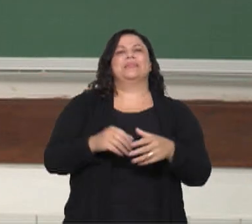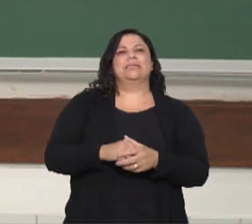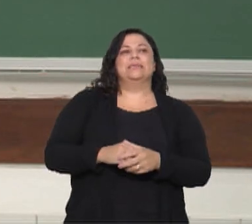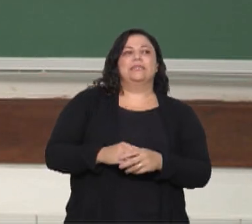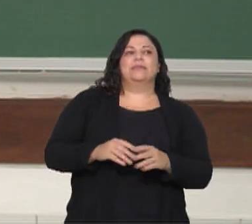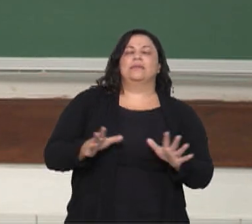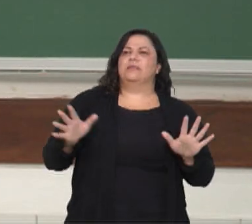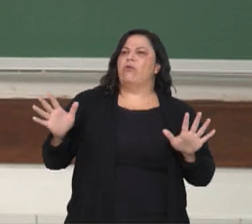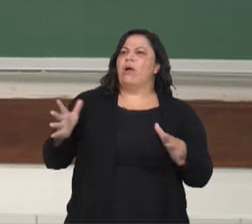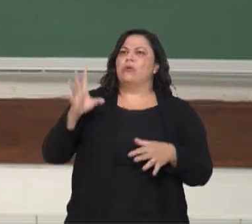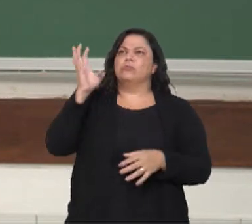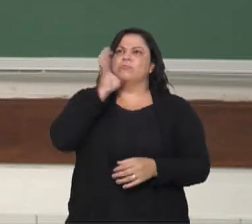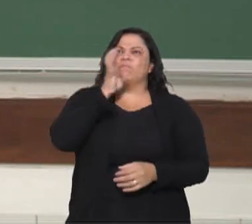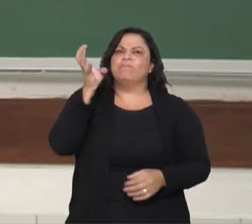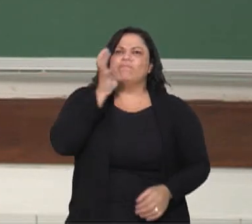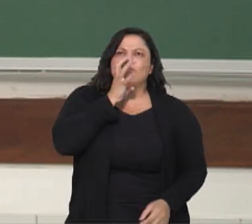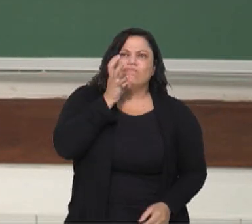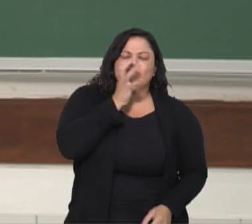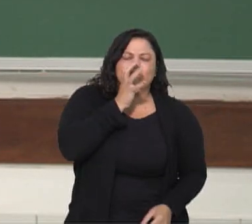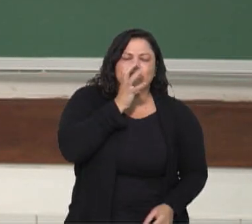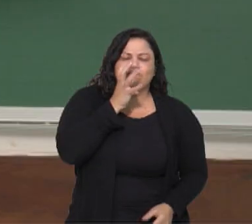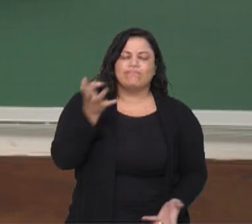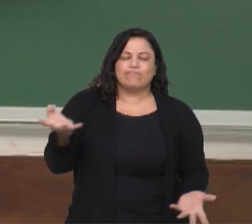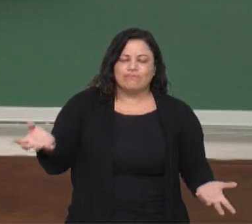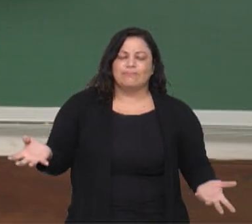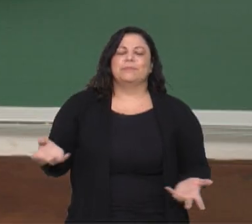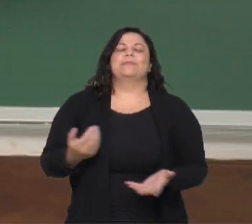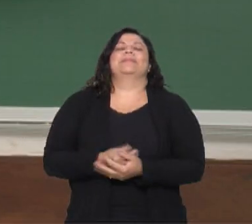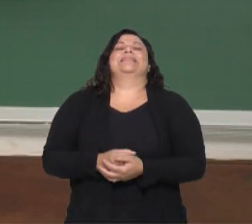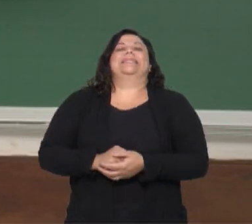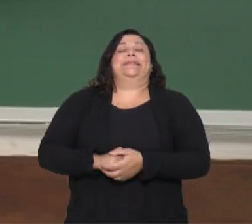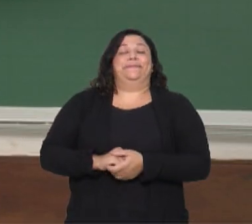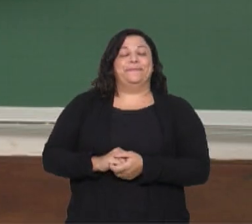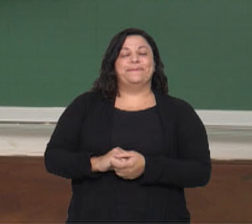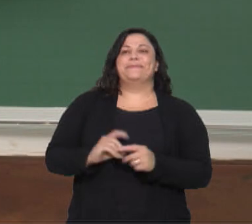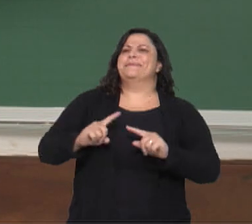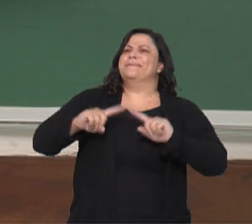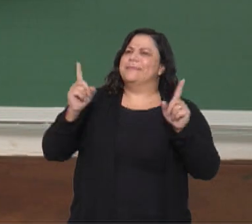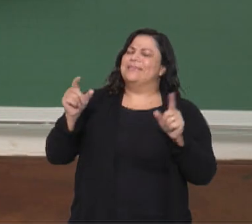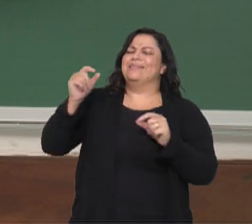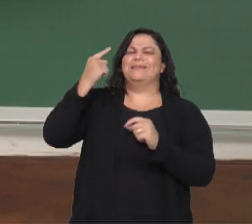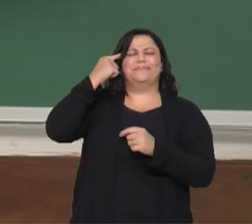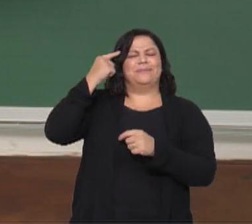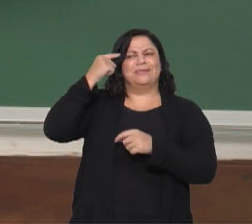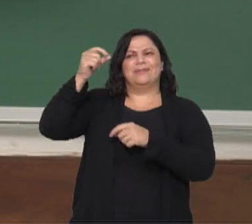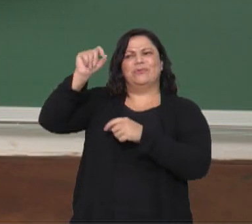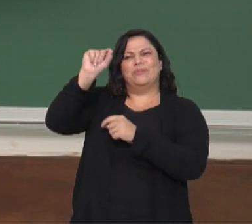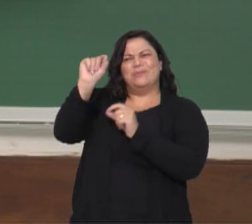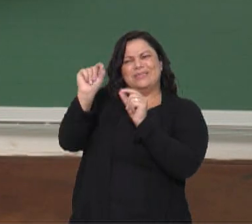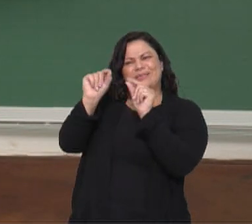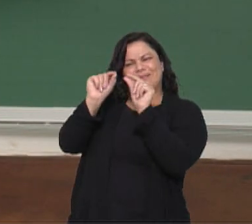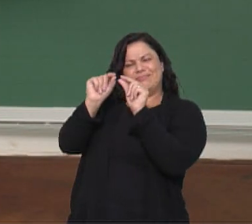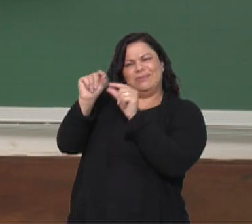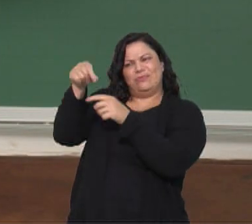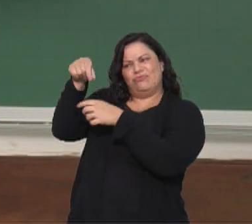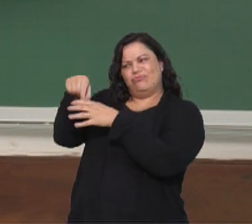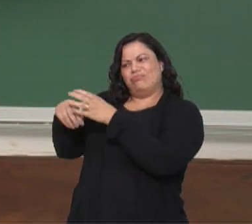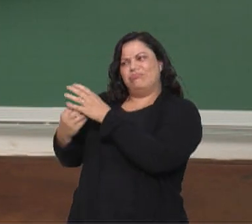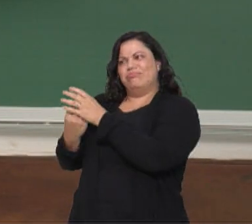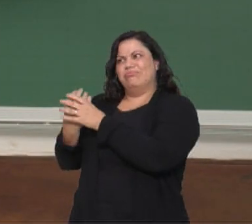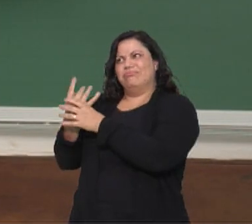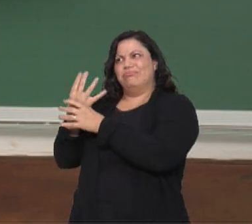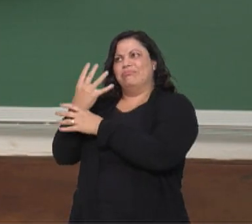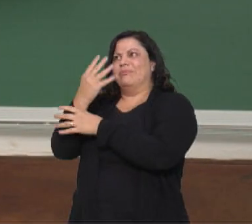algo impressionante, uma coisa incrível. E cá entre nós pensarmos bem, né? Uma sementinha, trazer um milho, por exemplo, uma